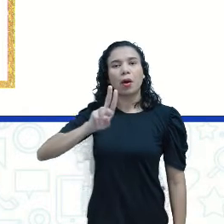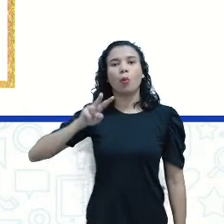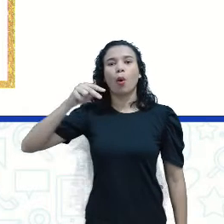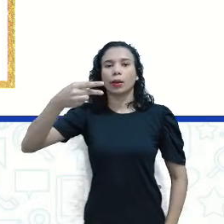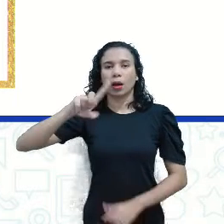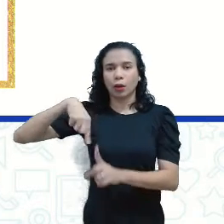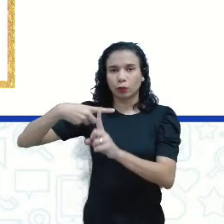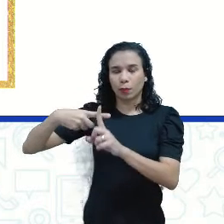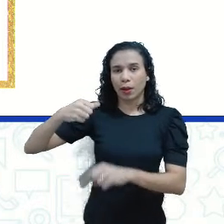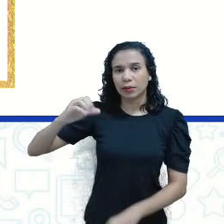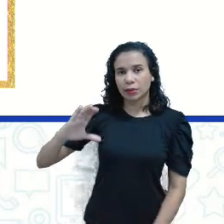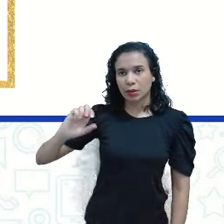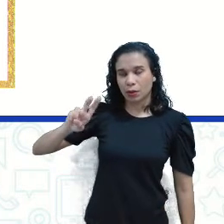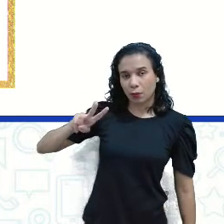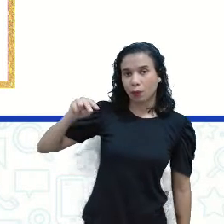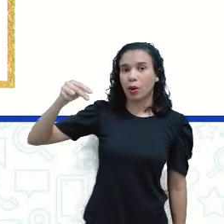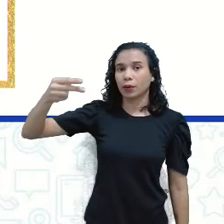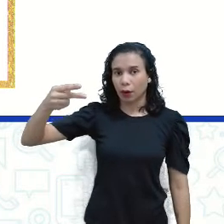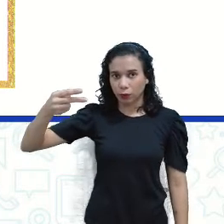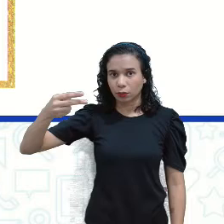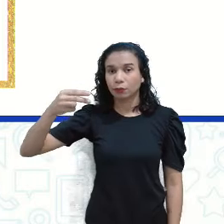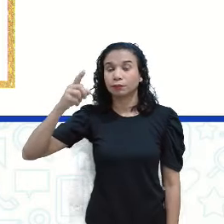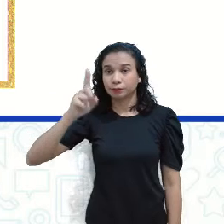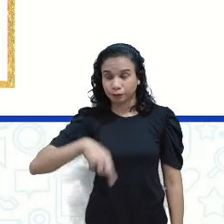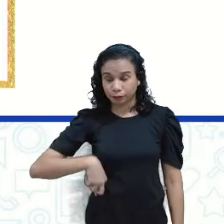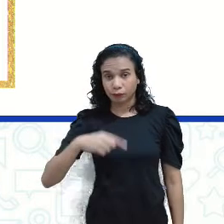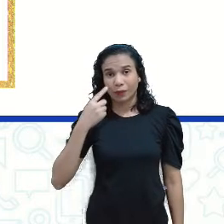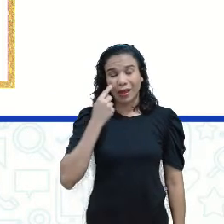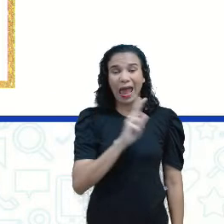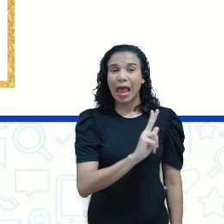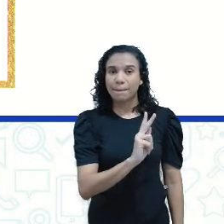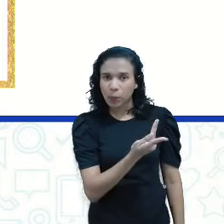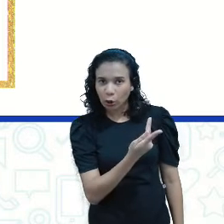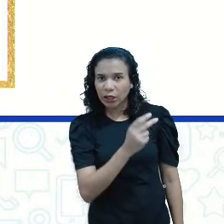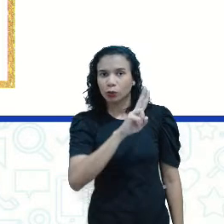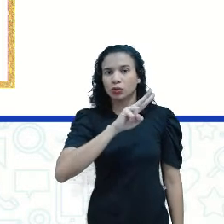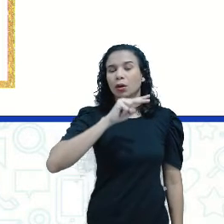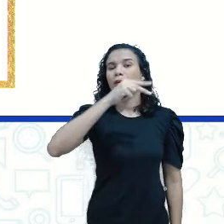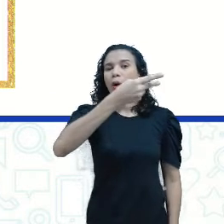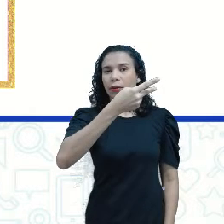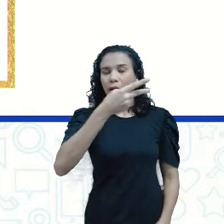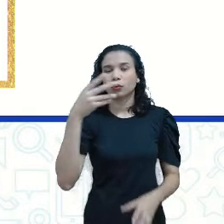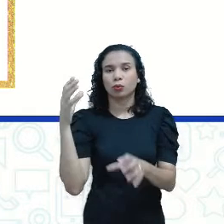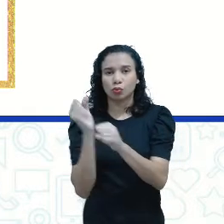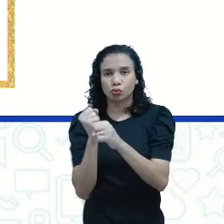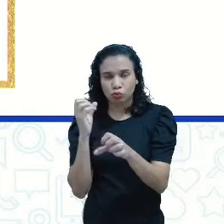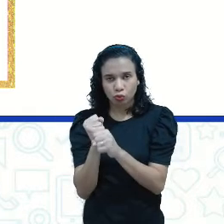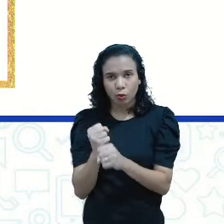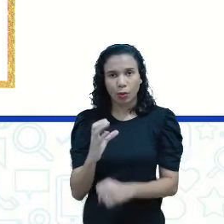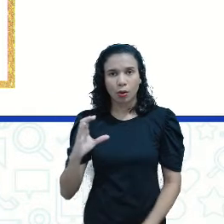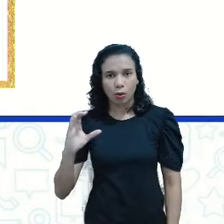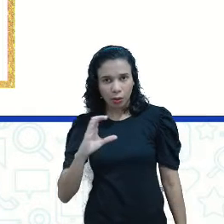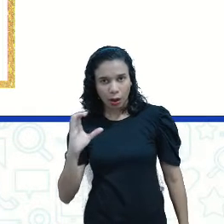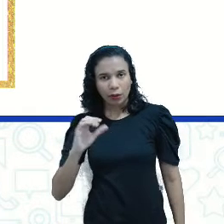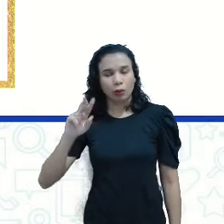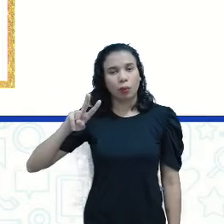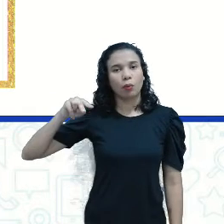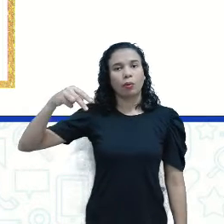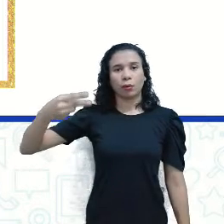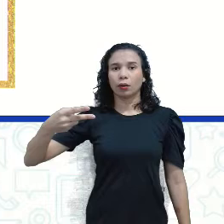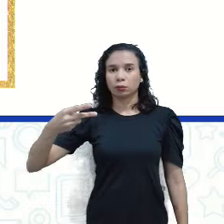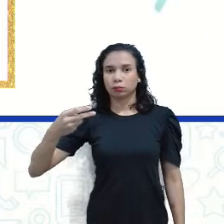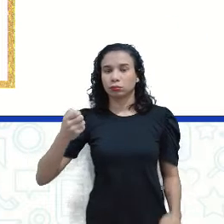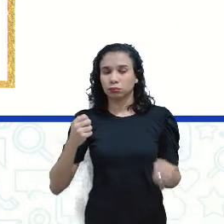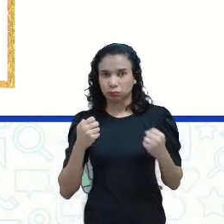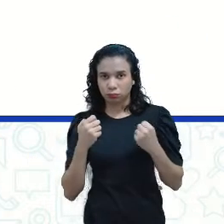mais C ao quadrado, tá bom? Hipotenusa ao quadrado é igual à soma dos catetos ao quadrado. Você deve ter aprendido assim na sua escola.